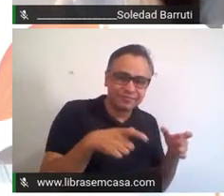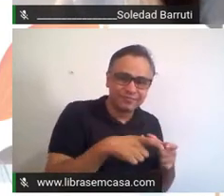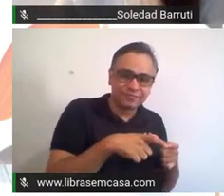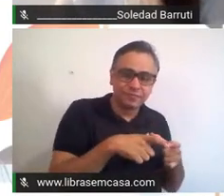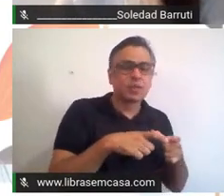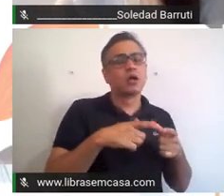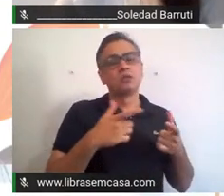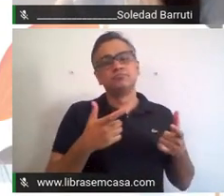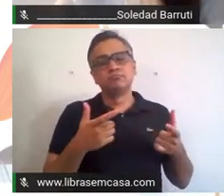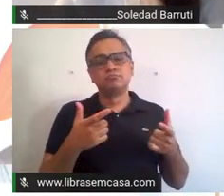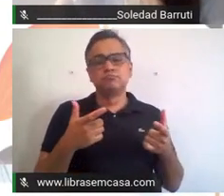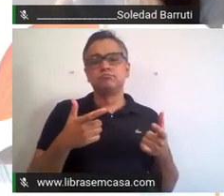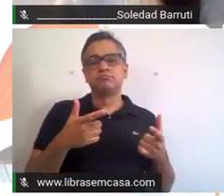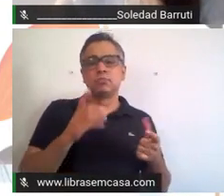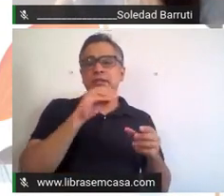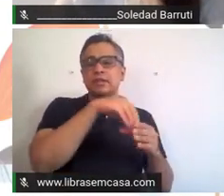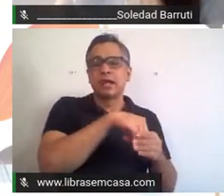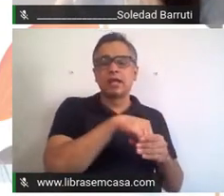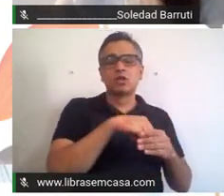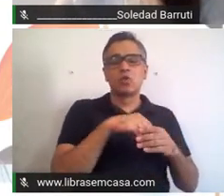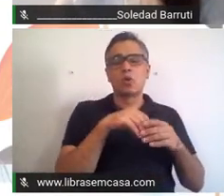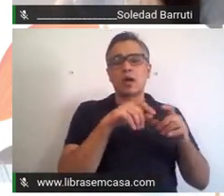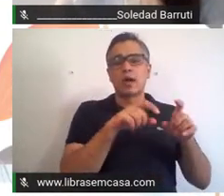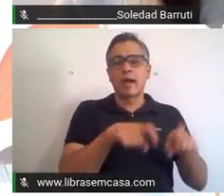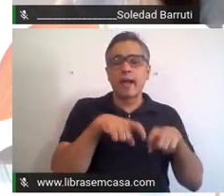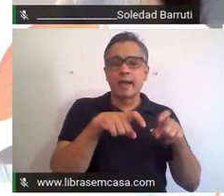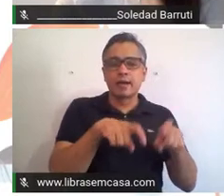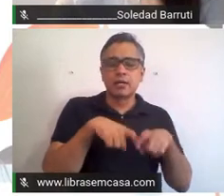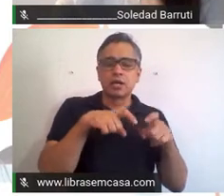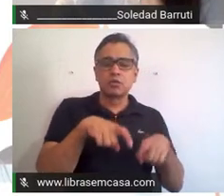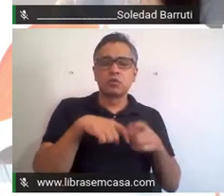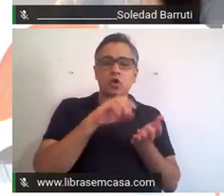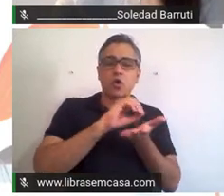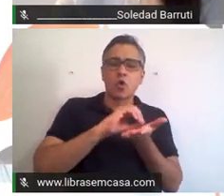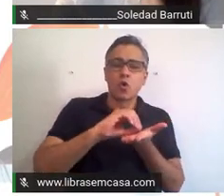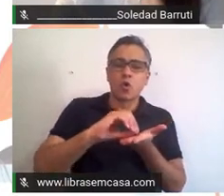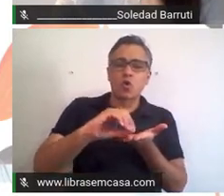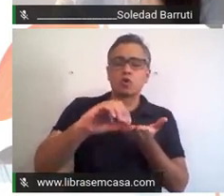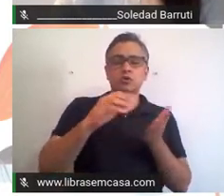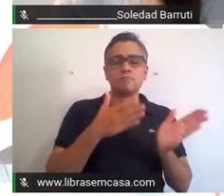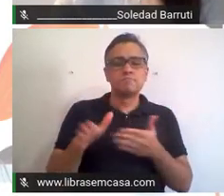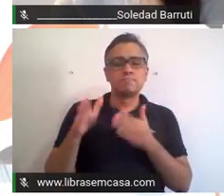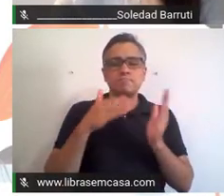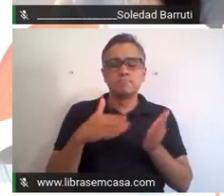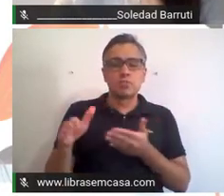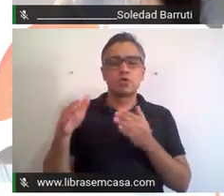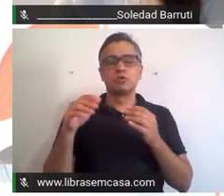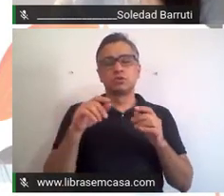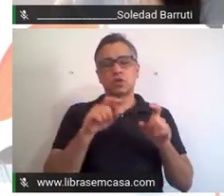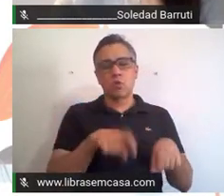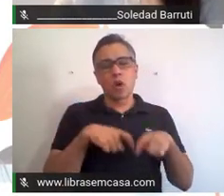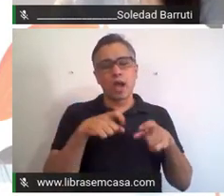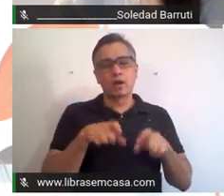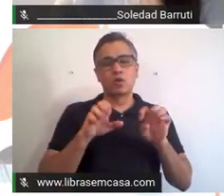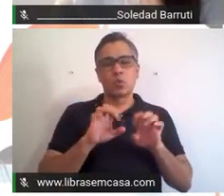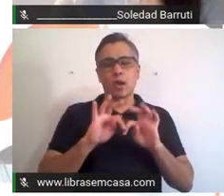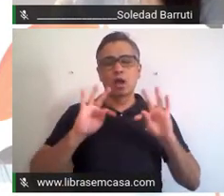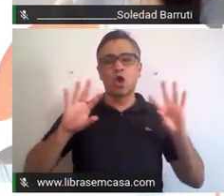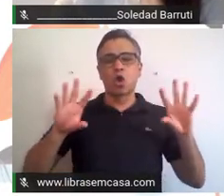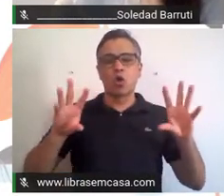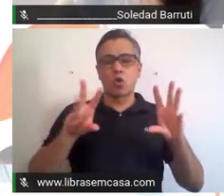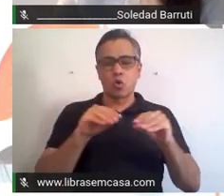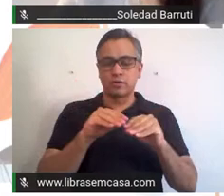dentro dela, por exemplo, a agricultura orgânica e a produção agroecológica. Mas pegando esse grande modelo da